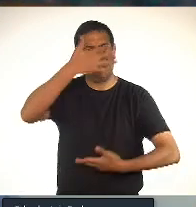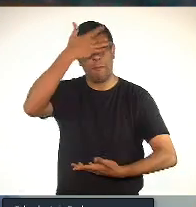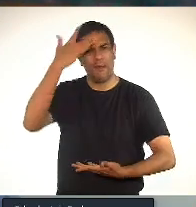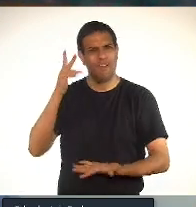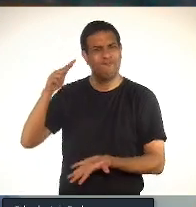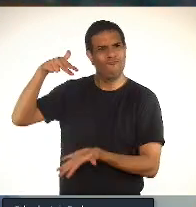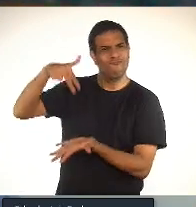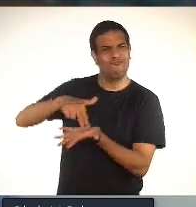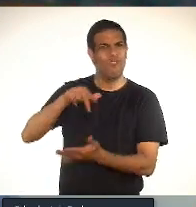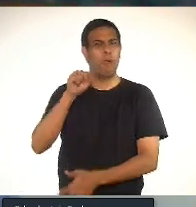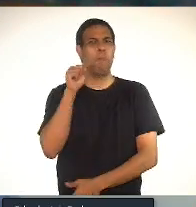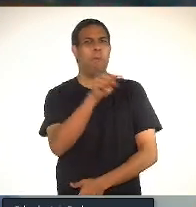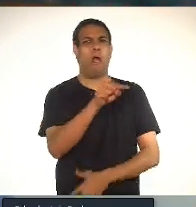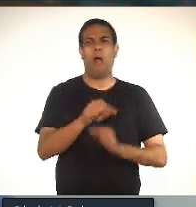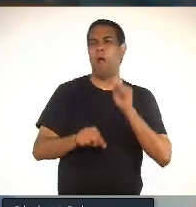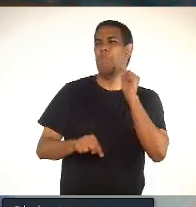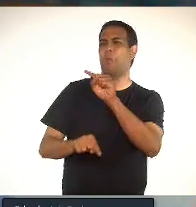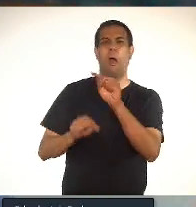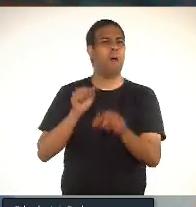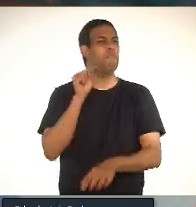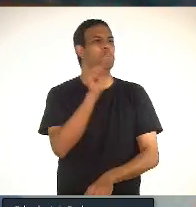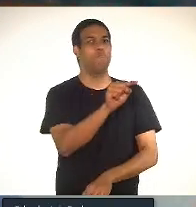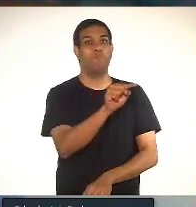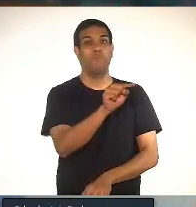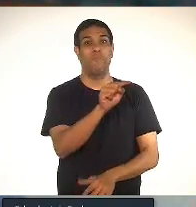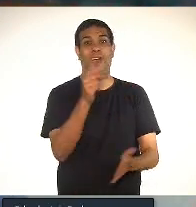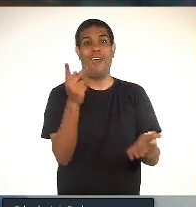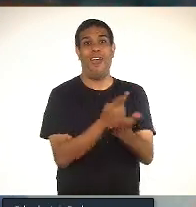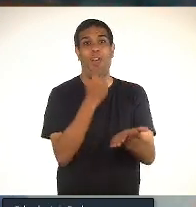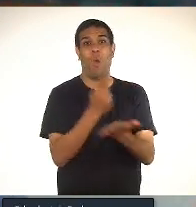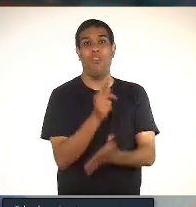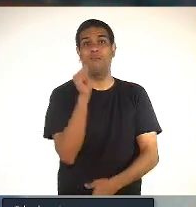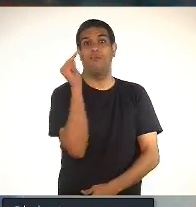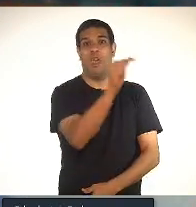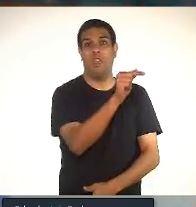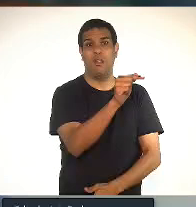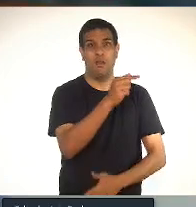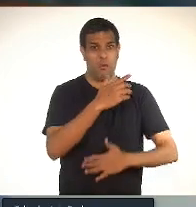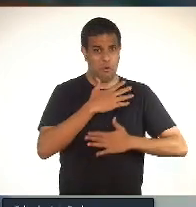e apontar e botar o dedo no erro dos outros,